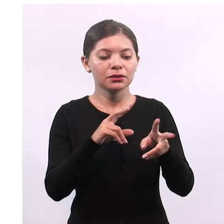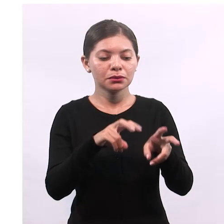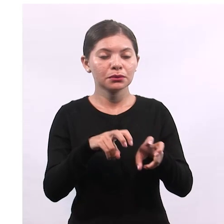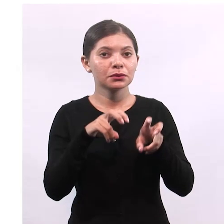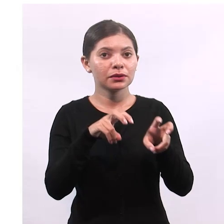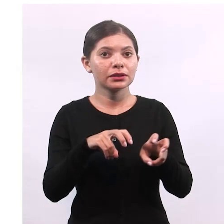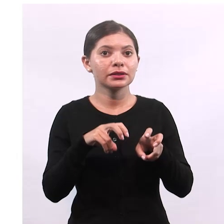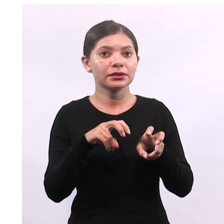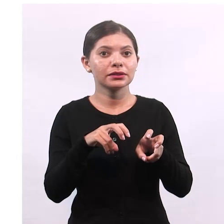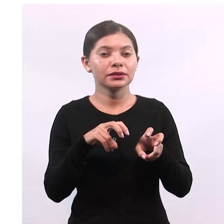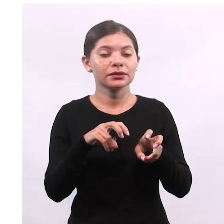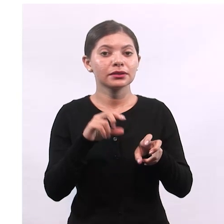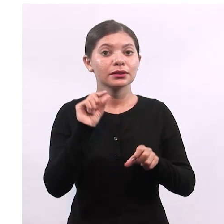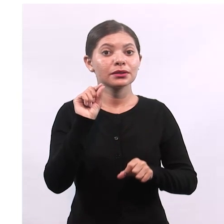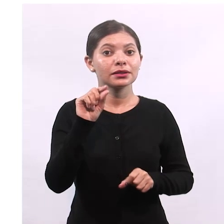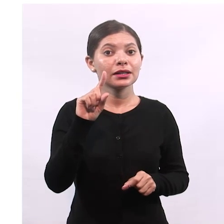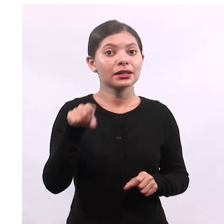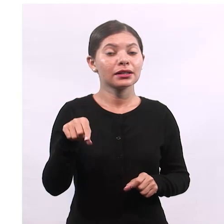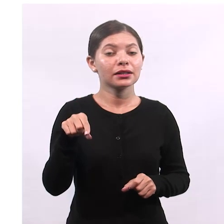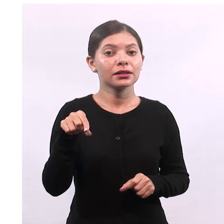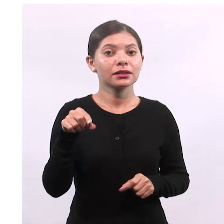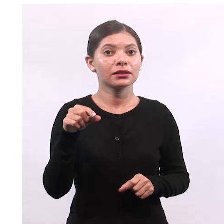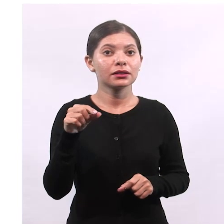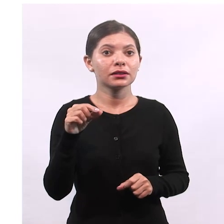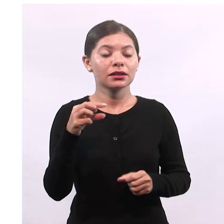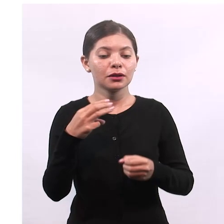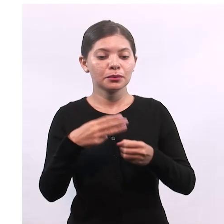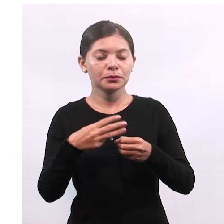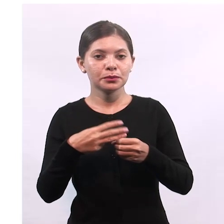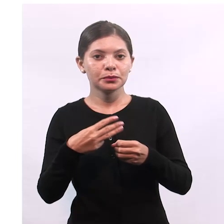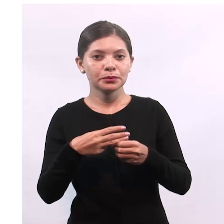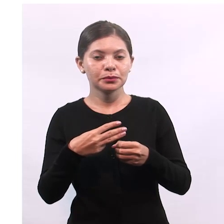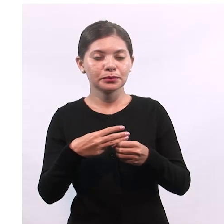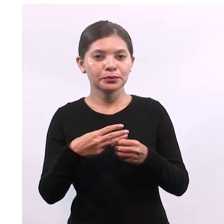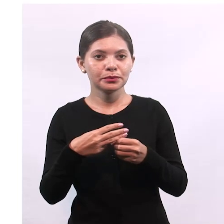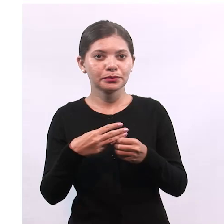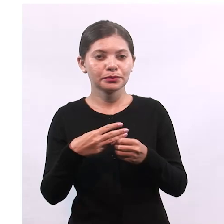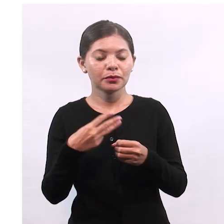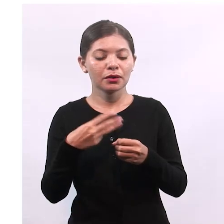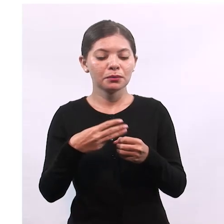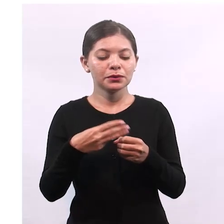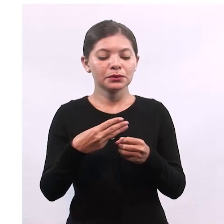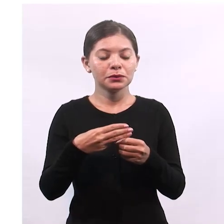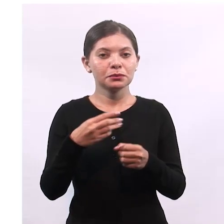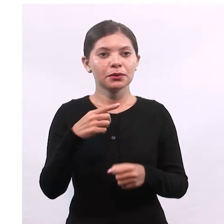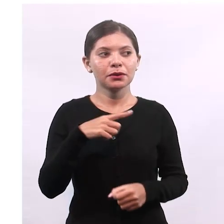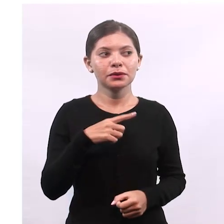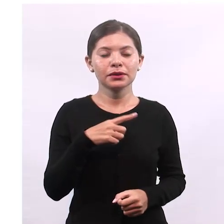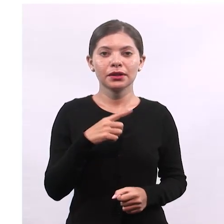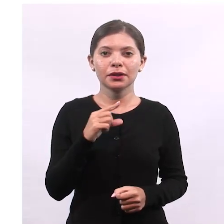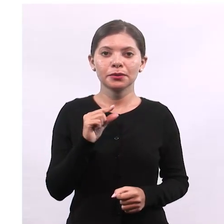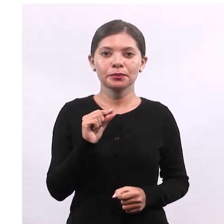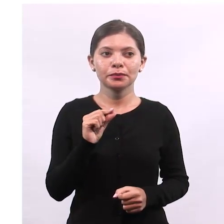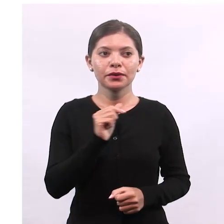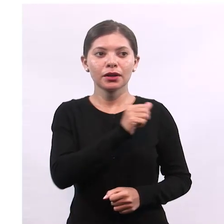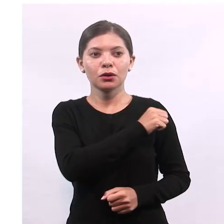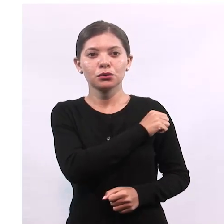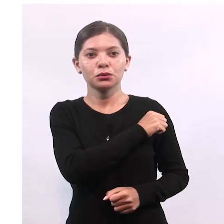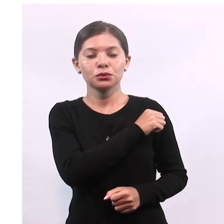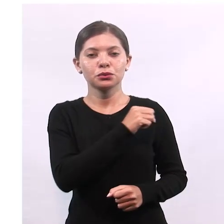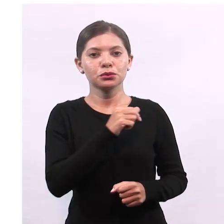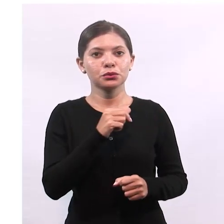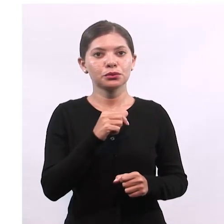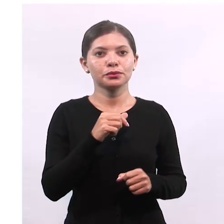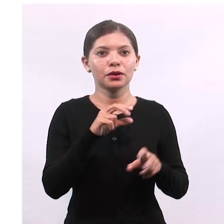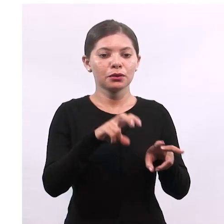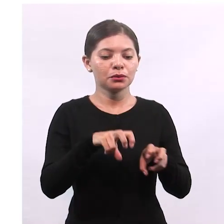rurais é a municipal a Municipal atende mais aos